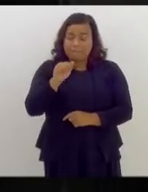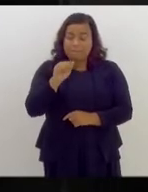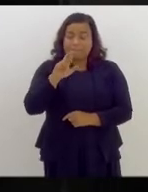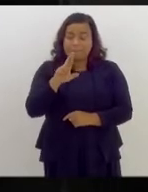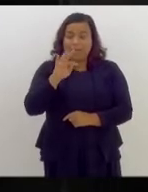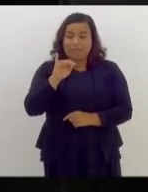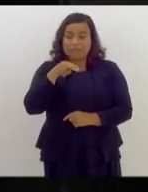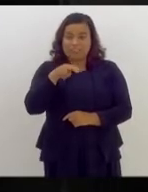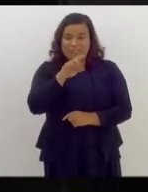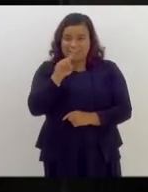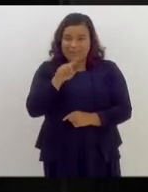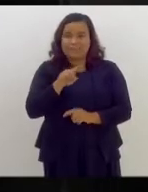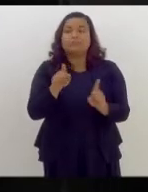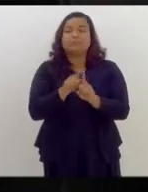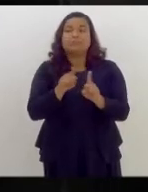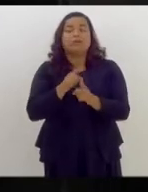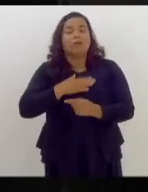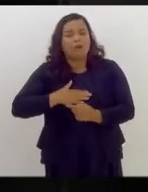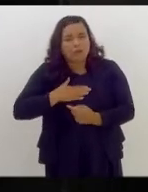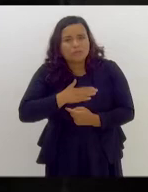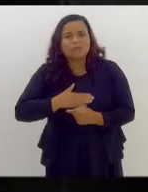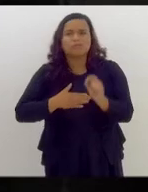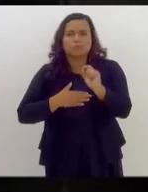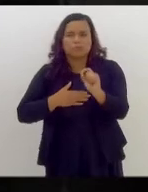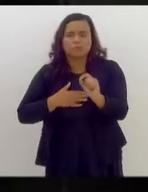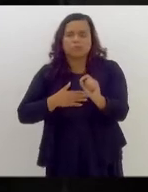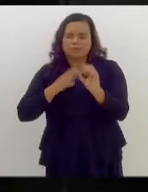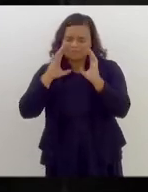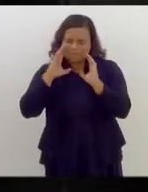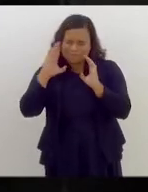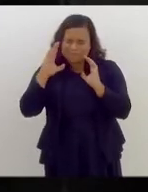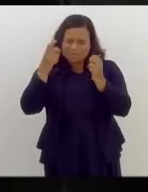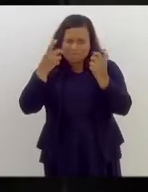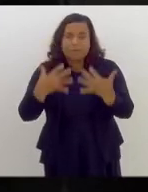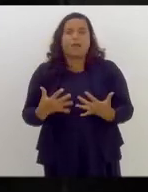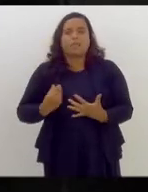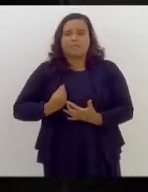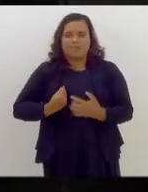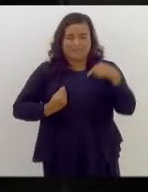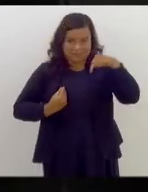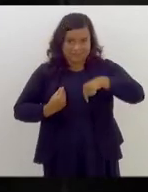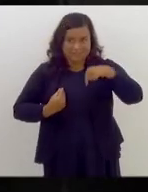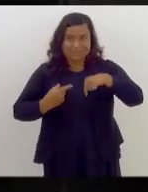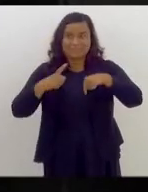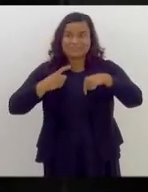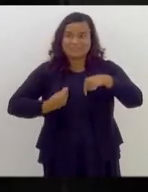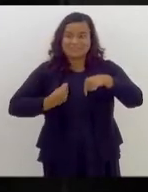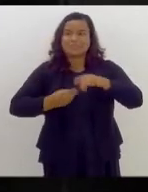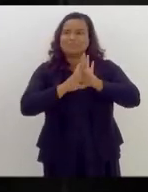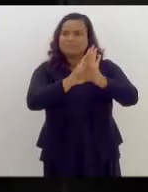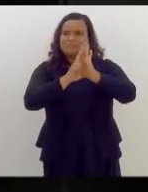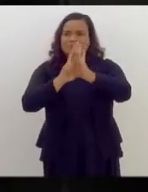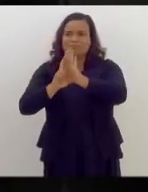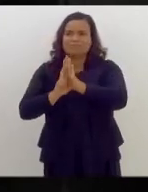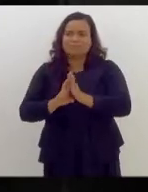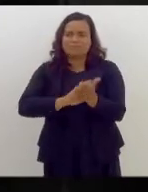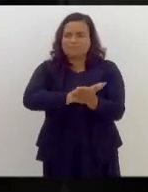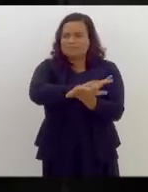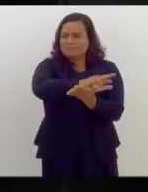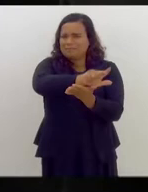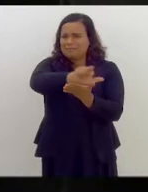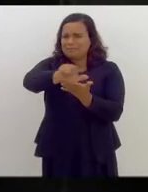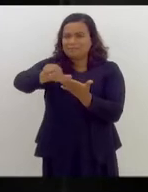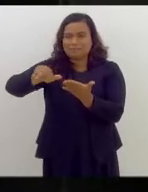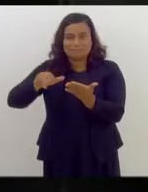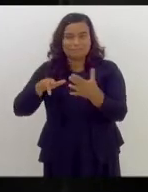deputado, de frisar que aqui presente Temos hoje representantes plural